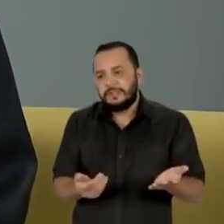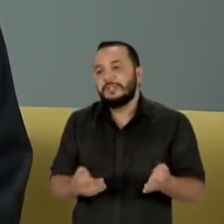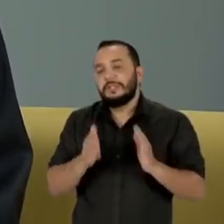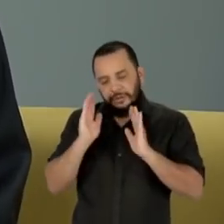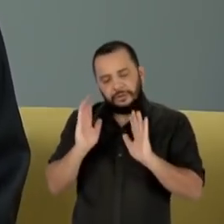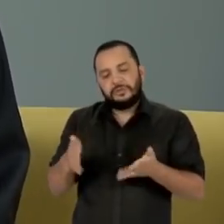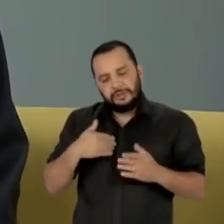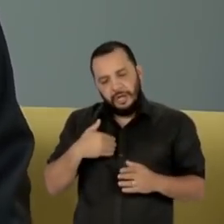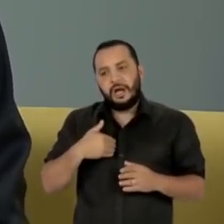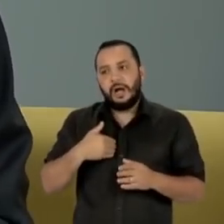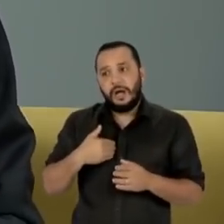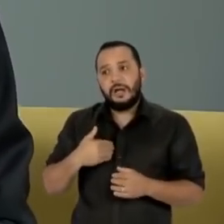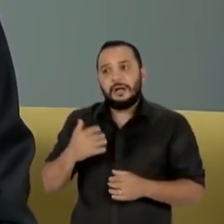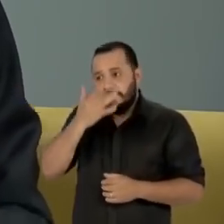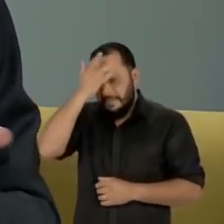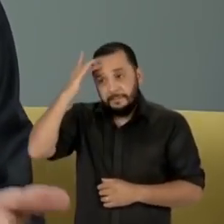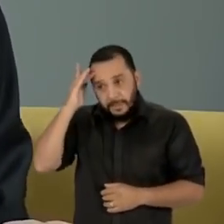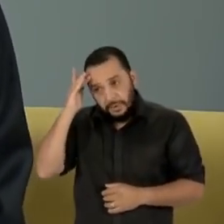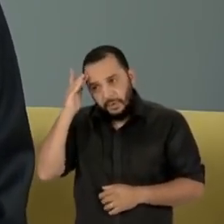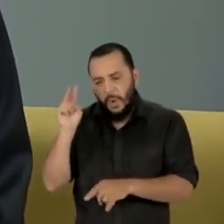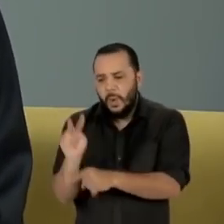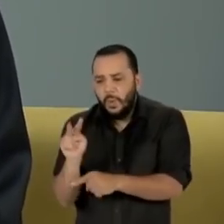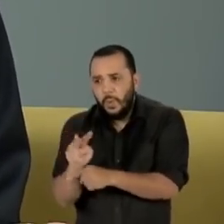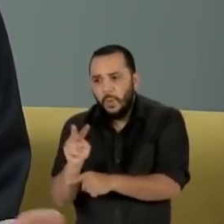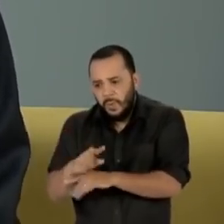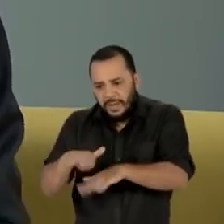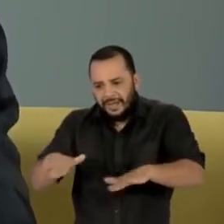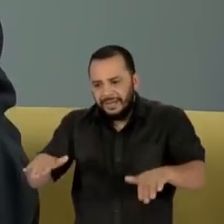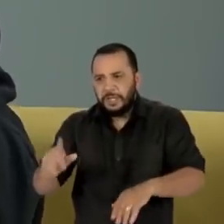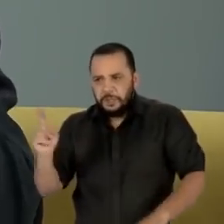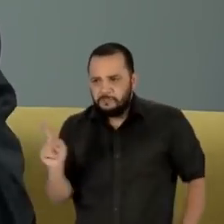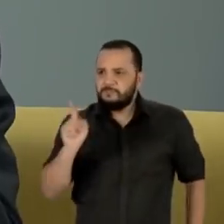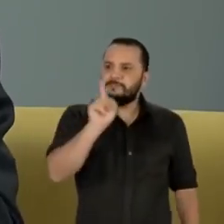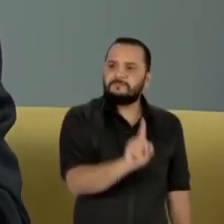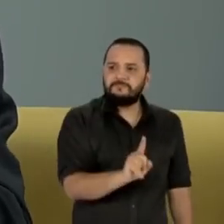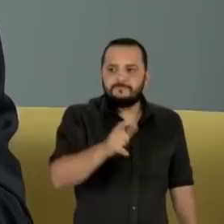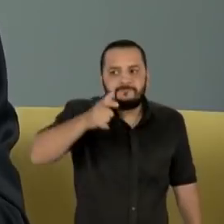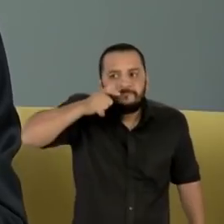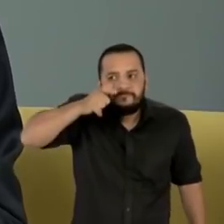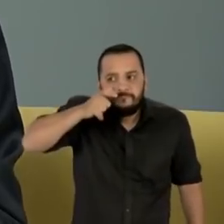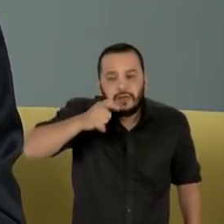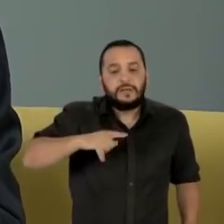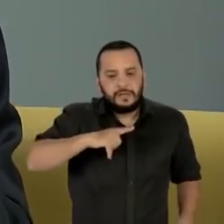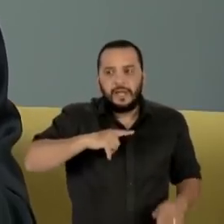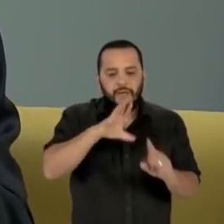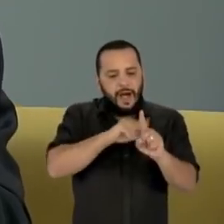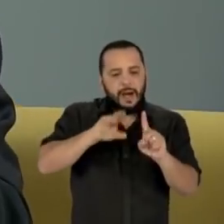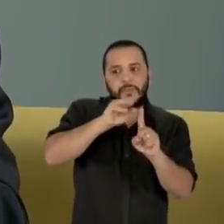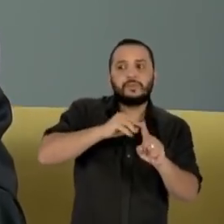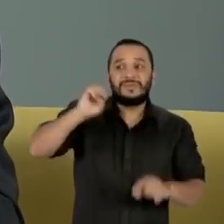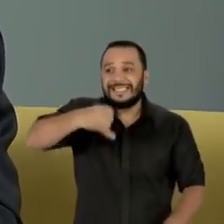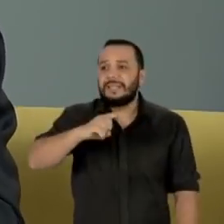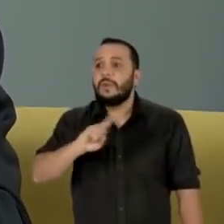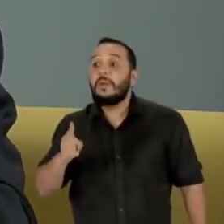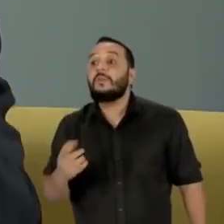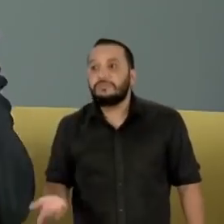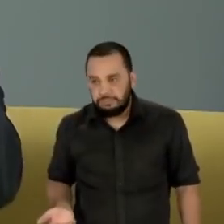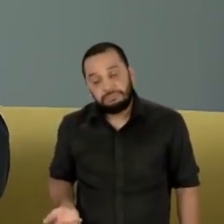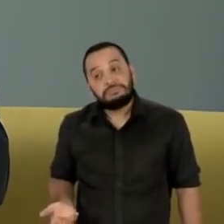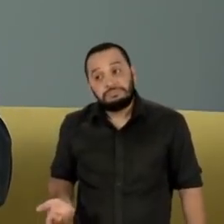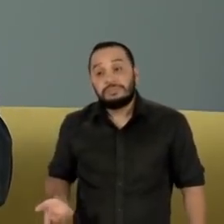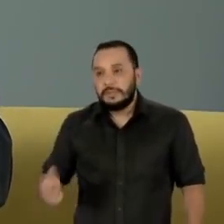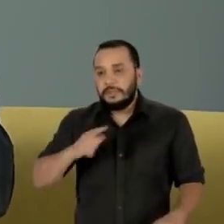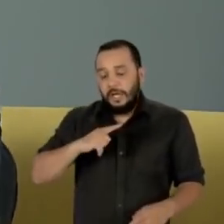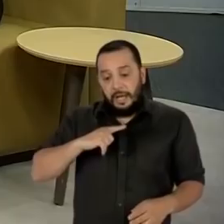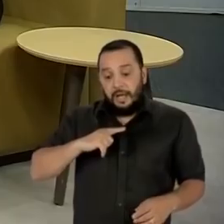sistema todo o aparato de proteção possa funcionar para verificar se houve efetivamente abuso não e nesse caso conselheiro tutelar é a pessoa que normalmente